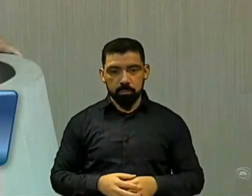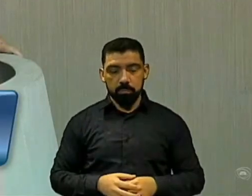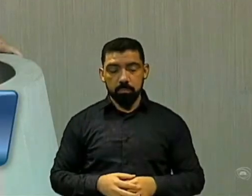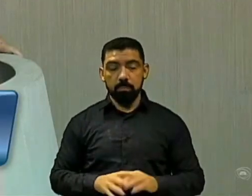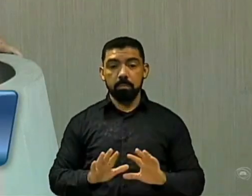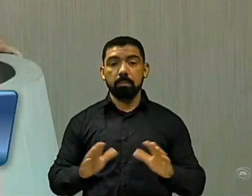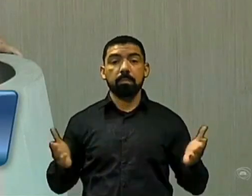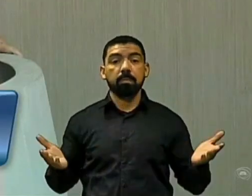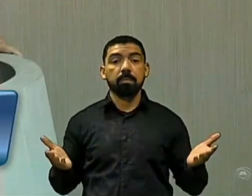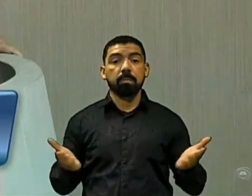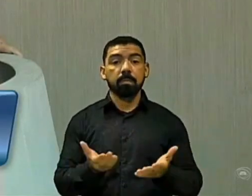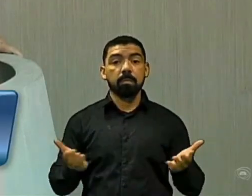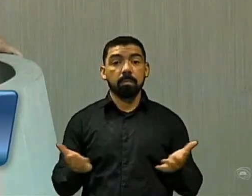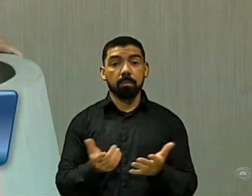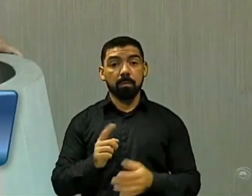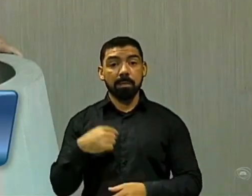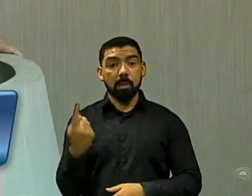nós,